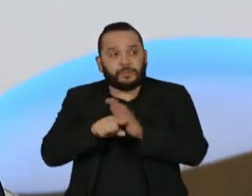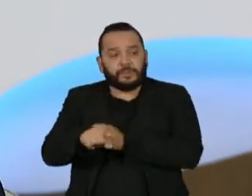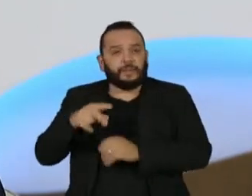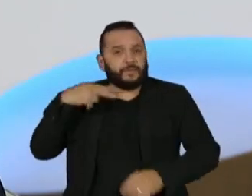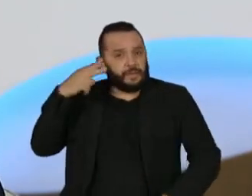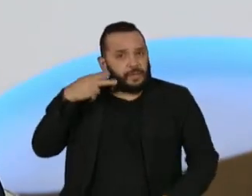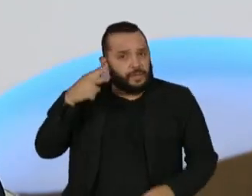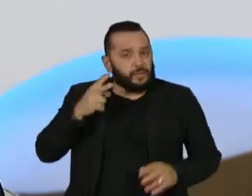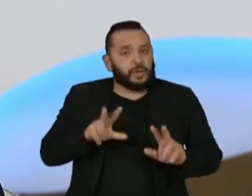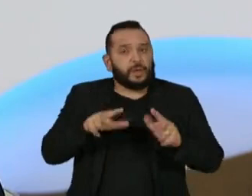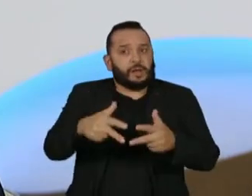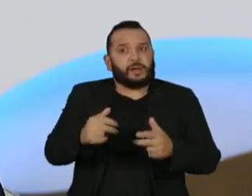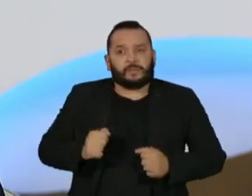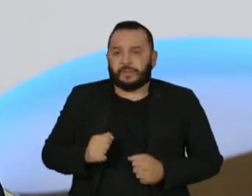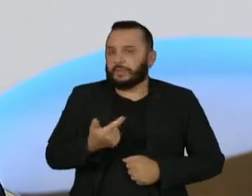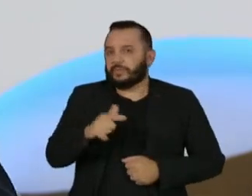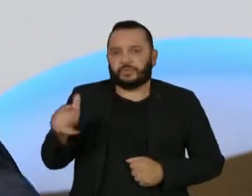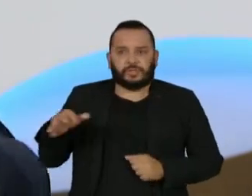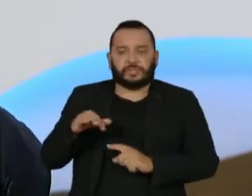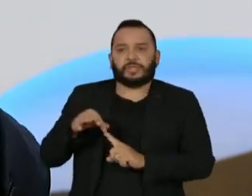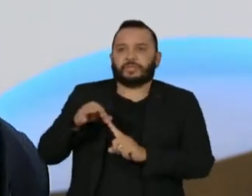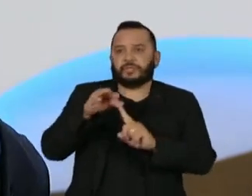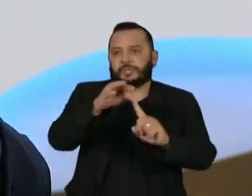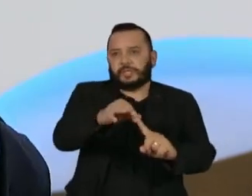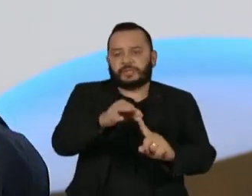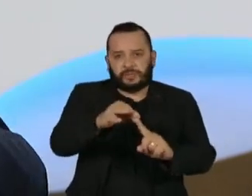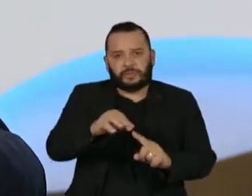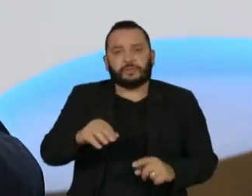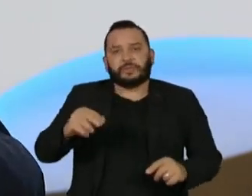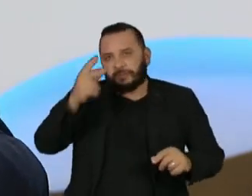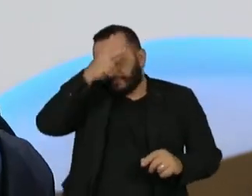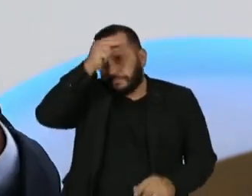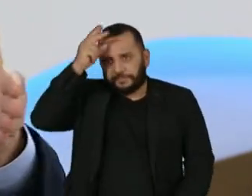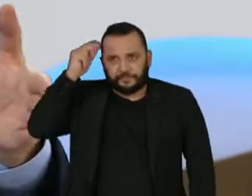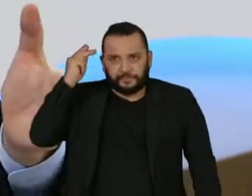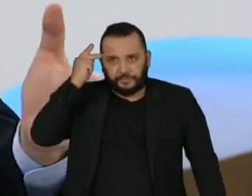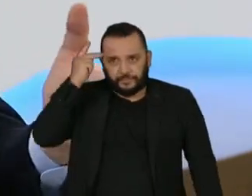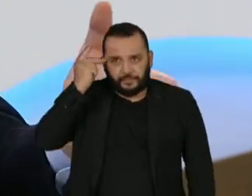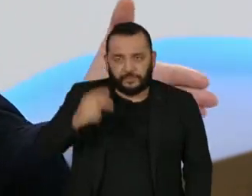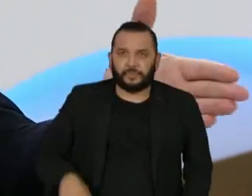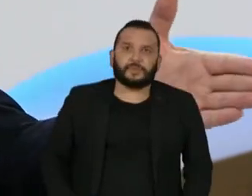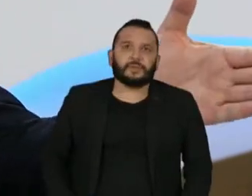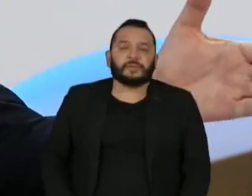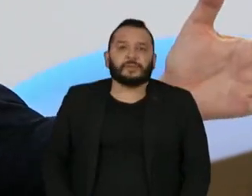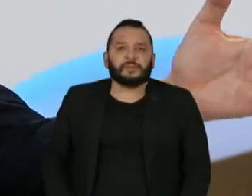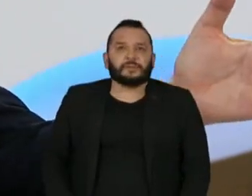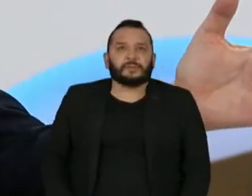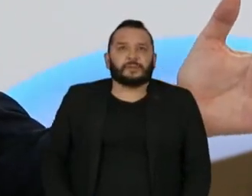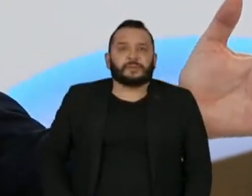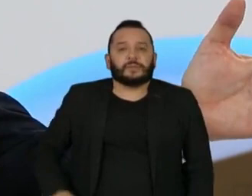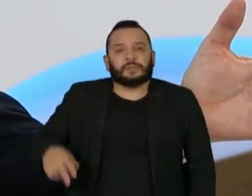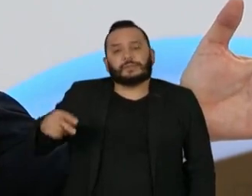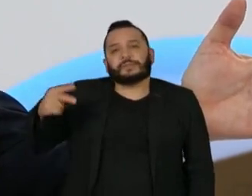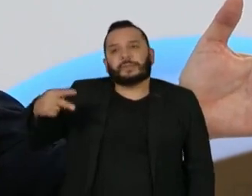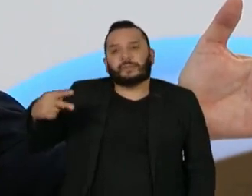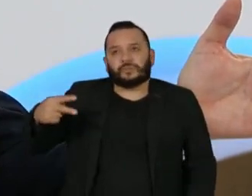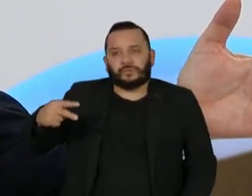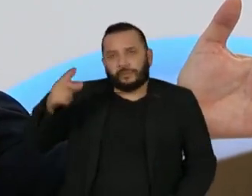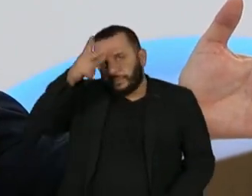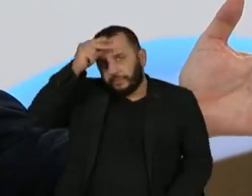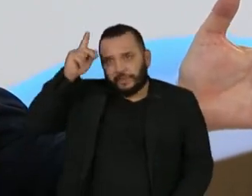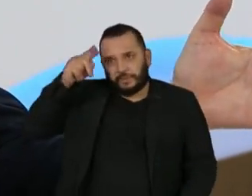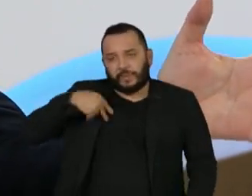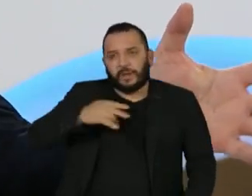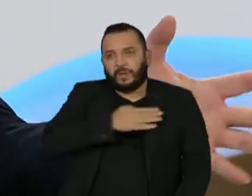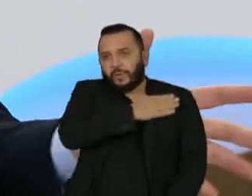ele não tinha uma indicação na prefeitura de São Paulo você vai lembrar que o subprefeita os coronéis aposentados da Polícia